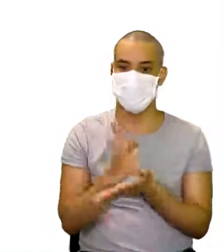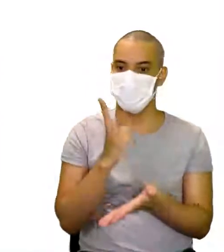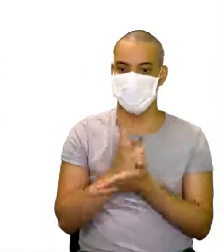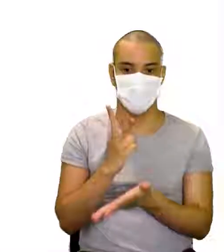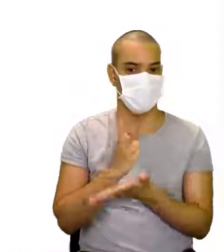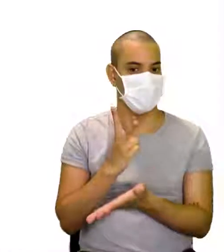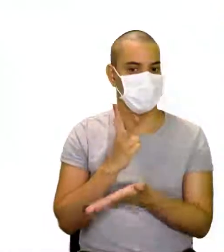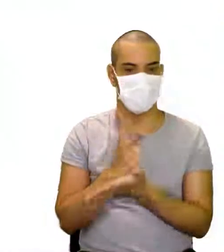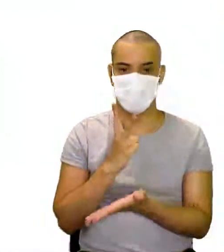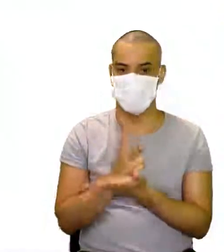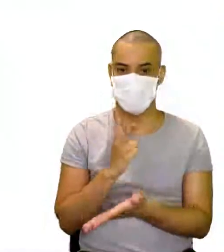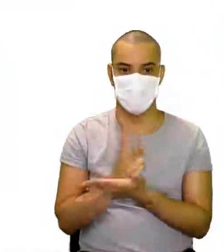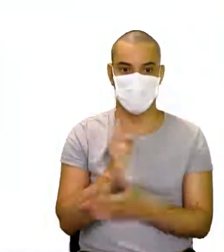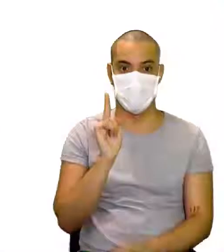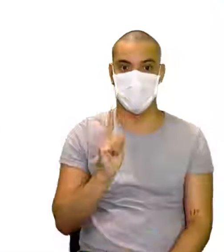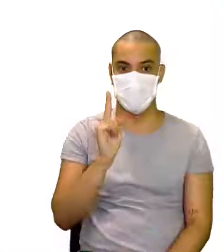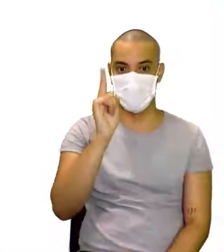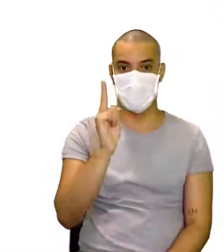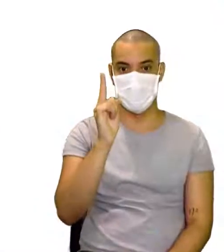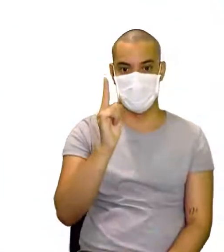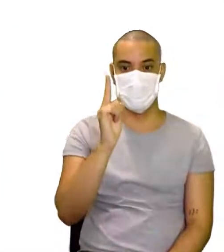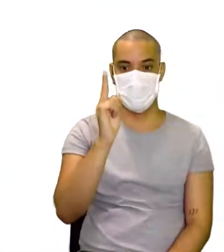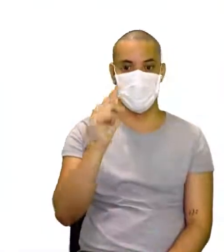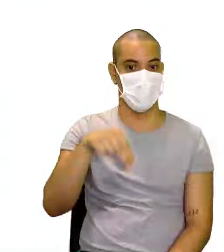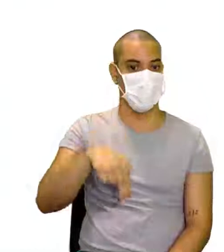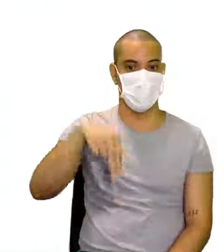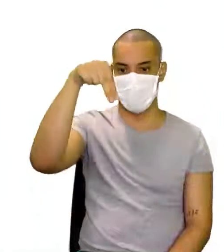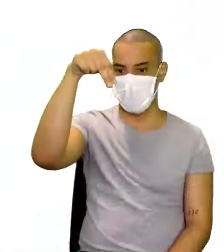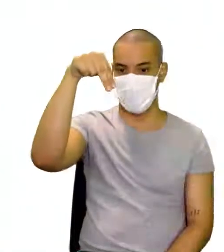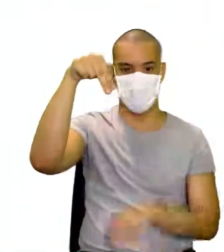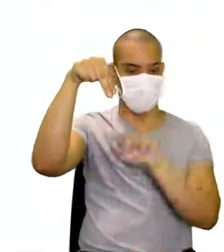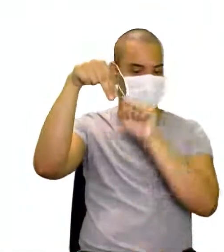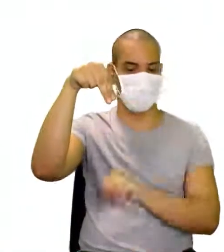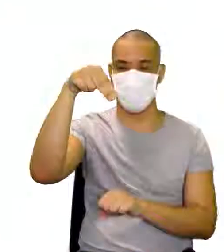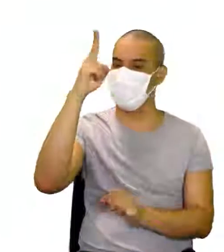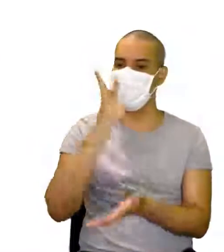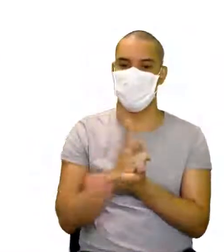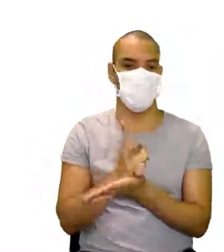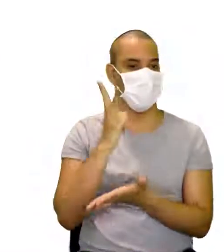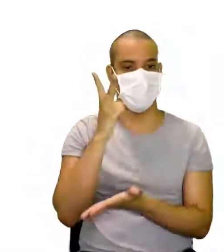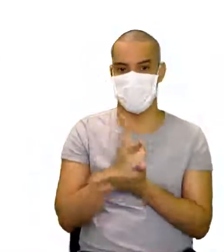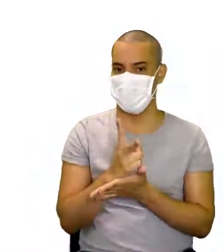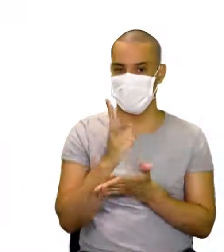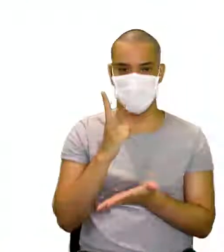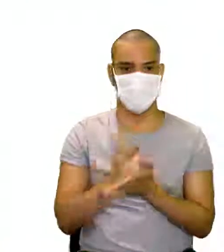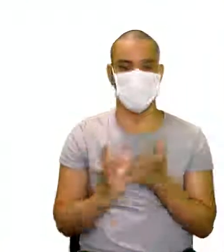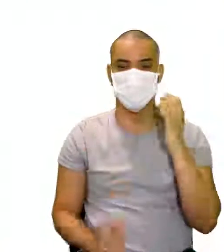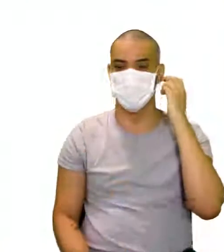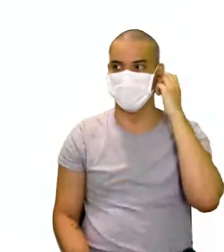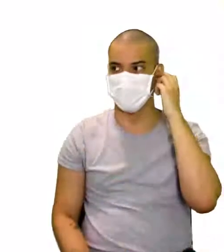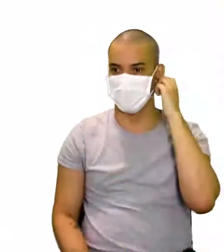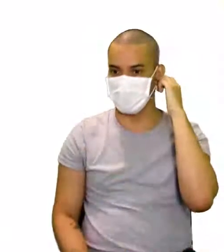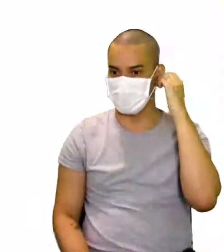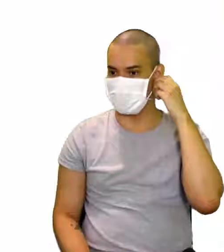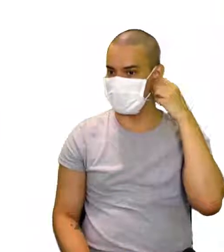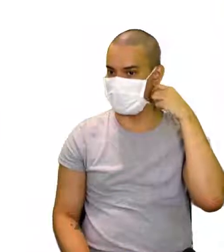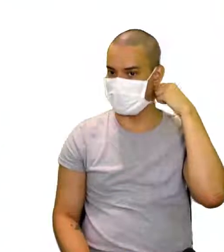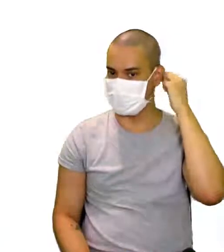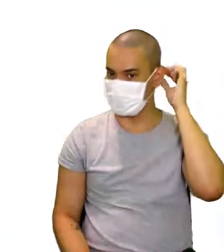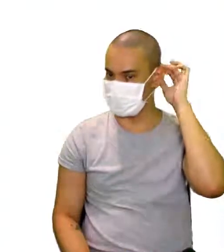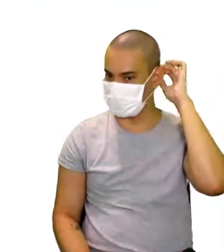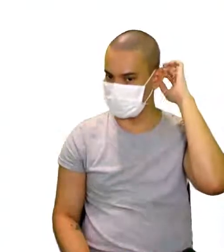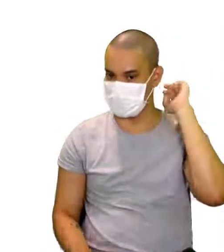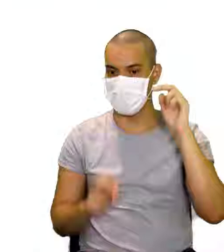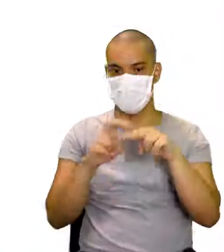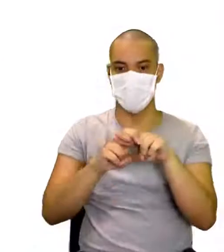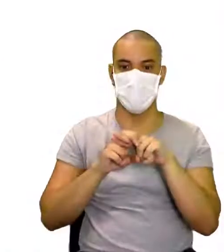mesma extremidade, sensivelmente para o norte e a outra para o sul. Denomina-se, por isso, polo norte